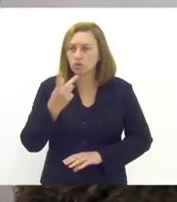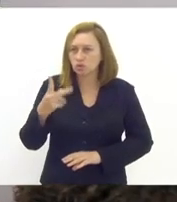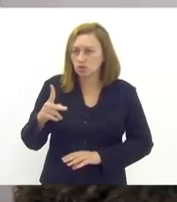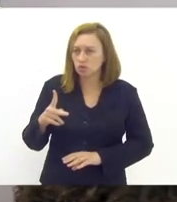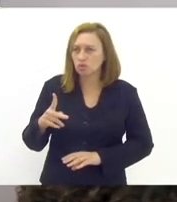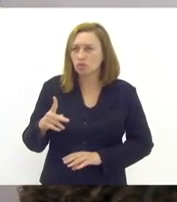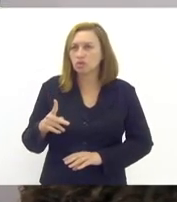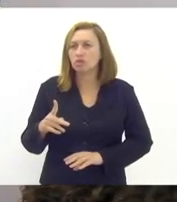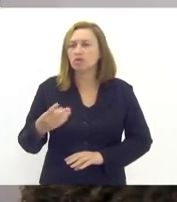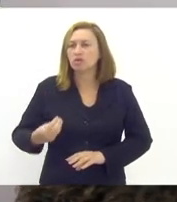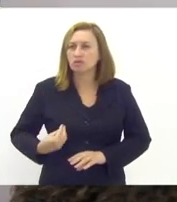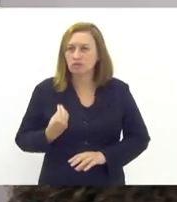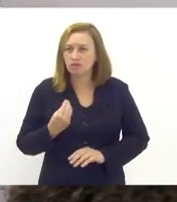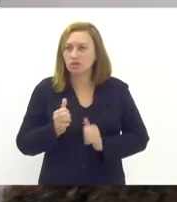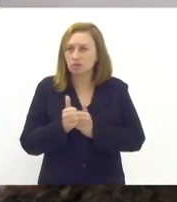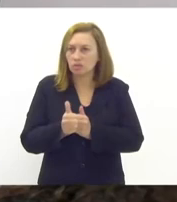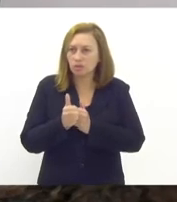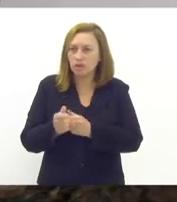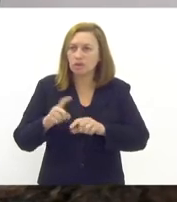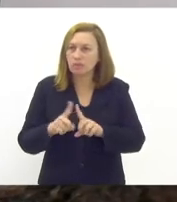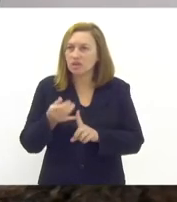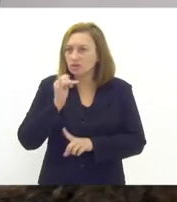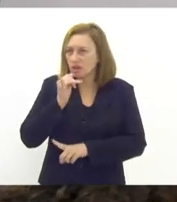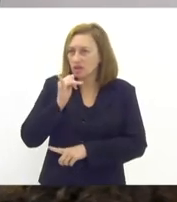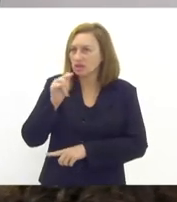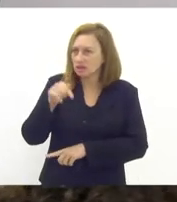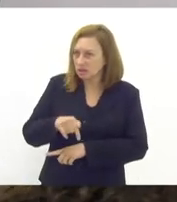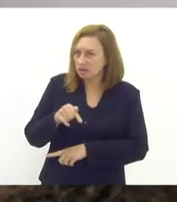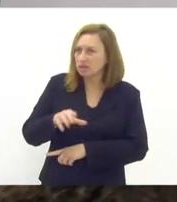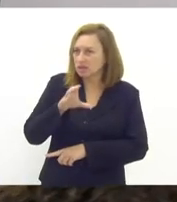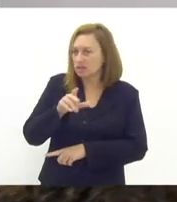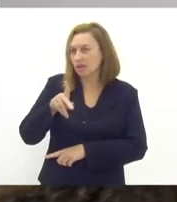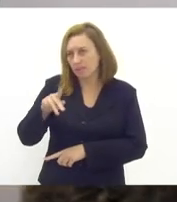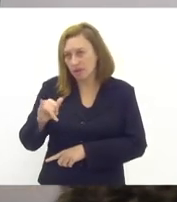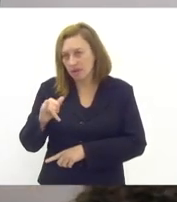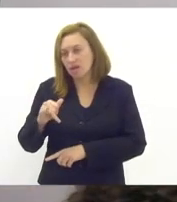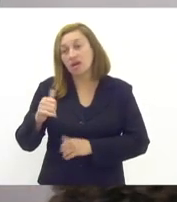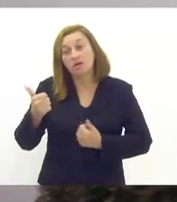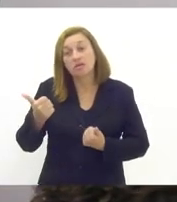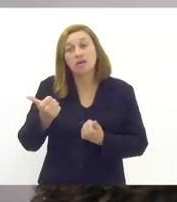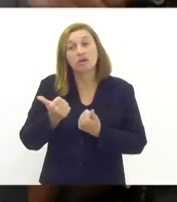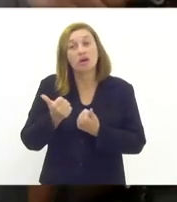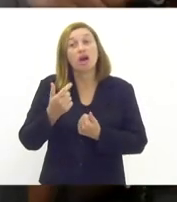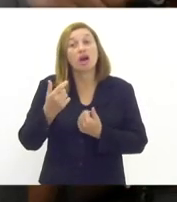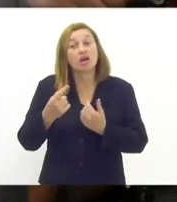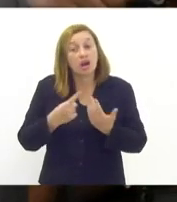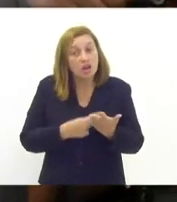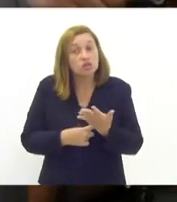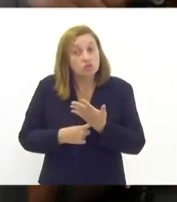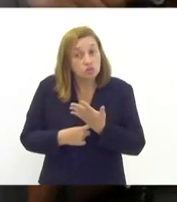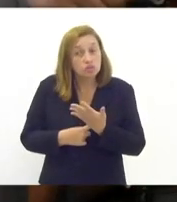já acompanhava, mas o seu relato aqui nesta CPI contribui para que esteja